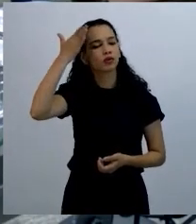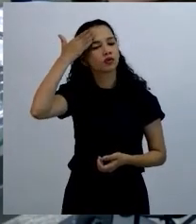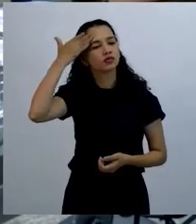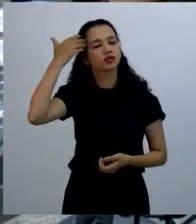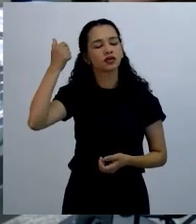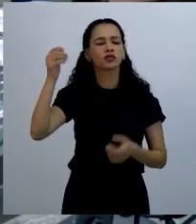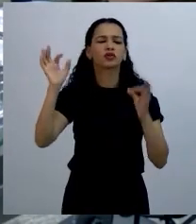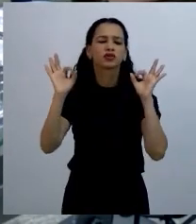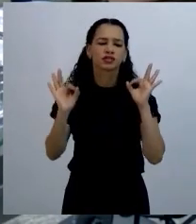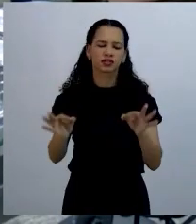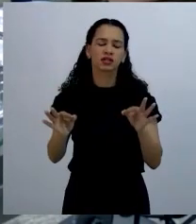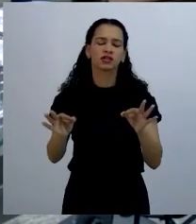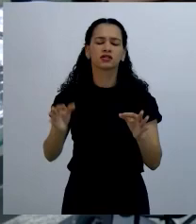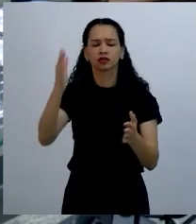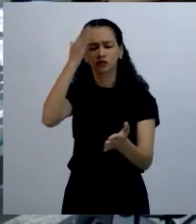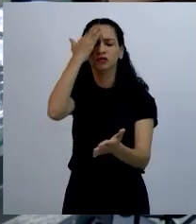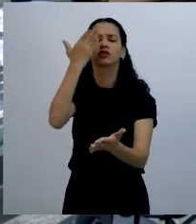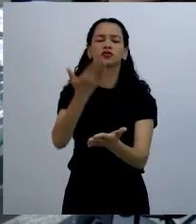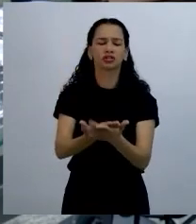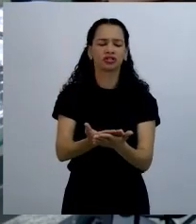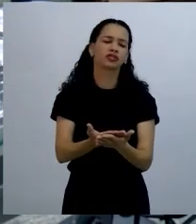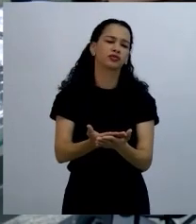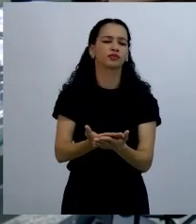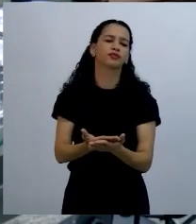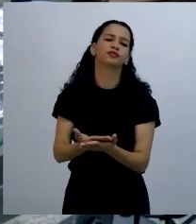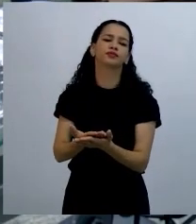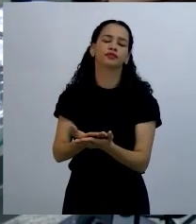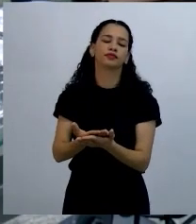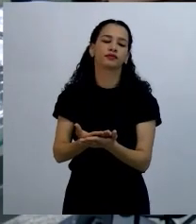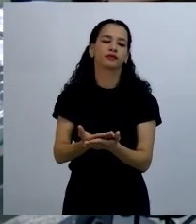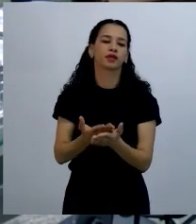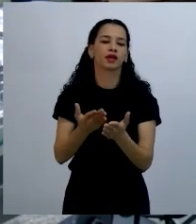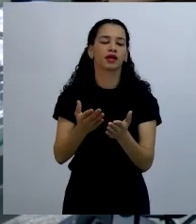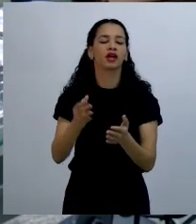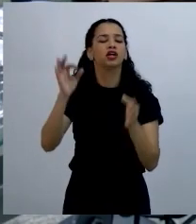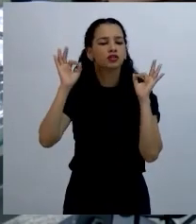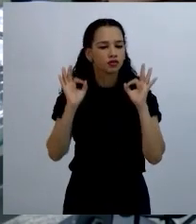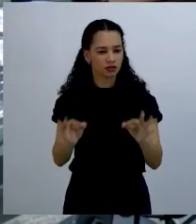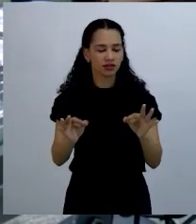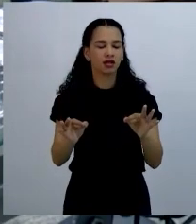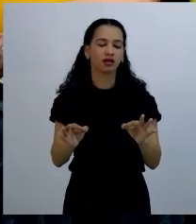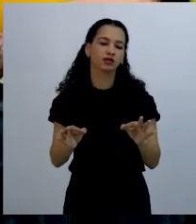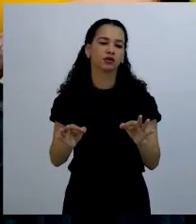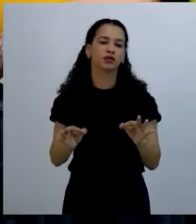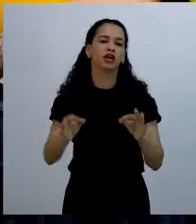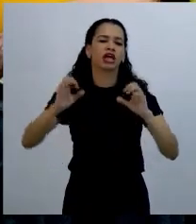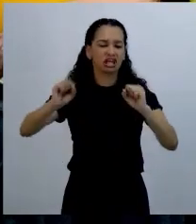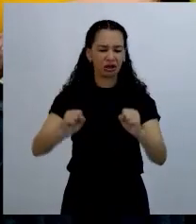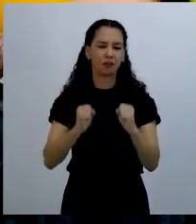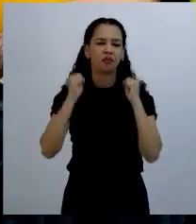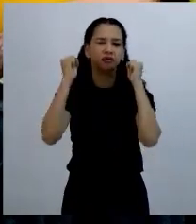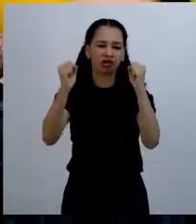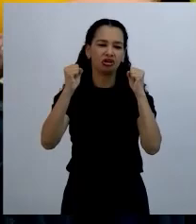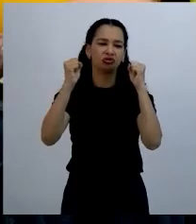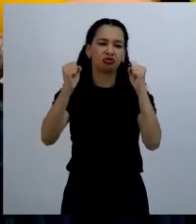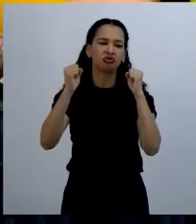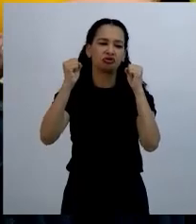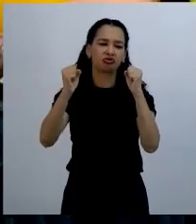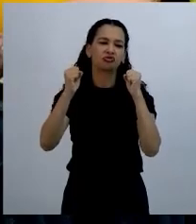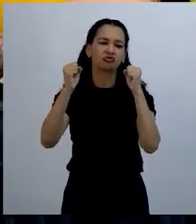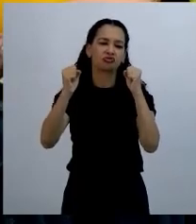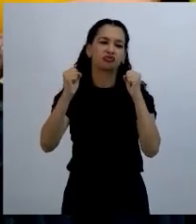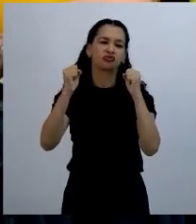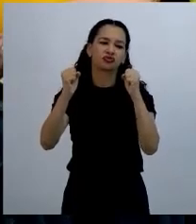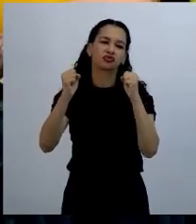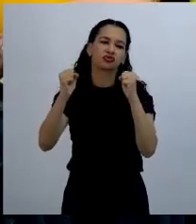certo de que é poderoso para guardar o meu depósito até aquele dia é por isso que aquele